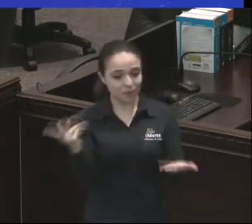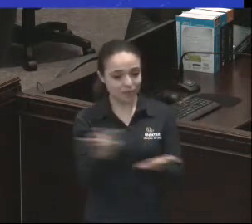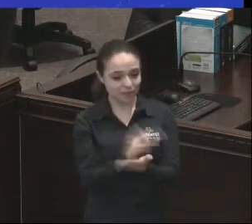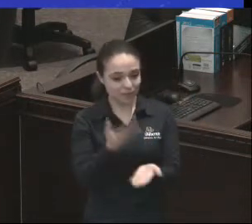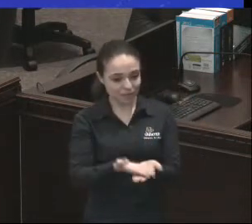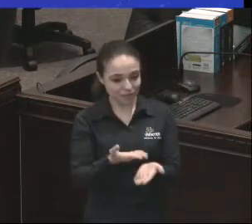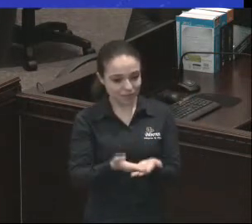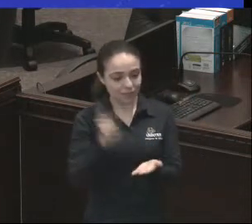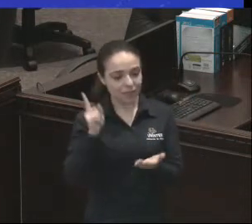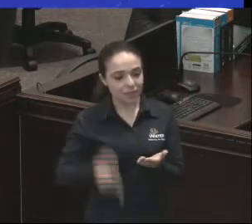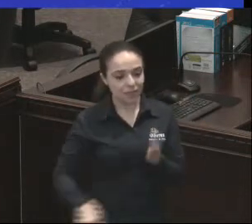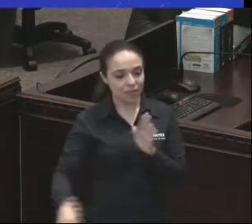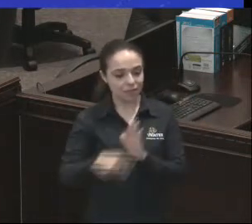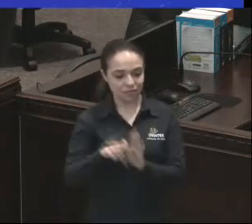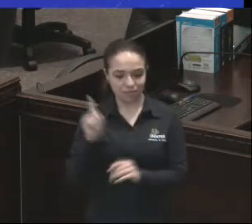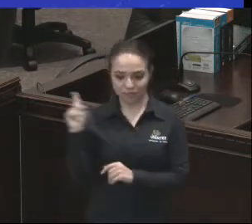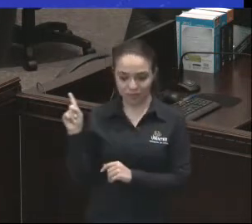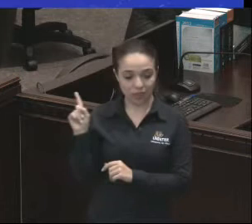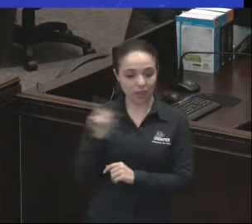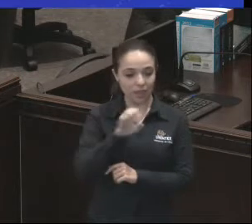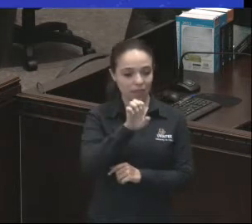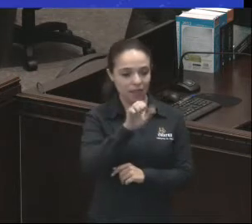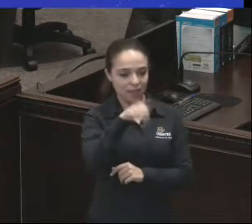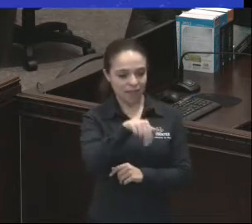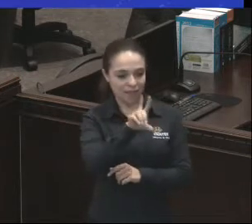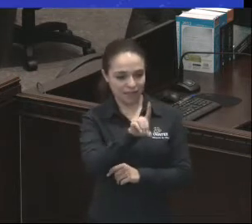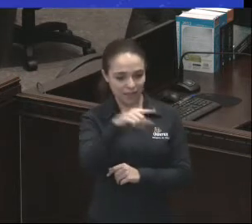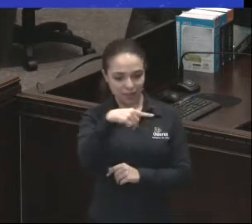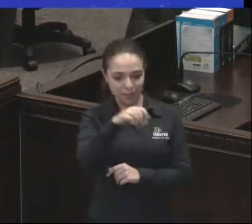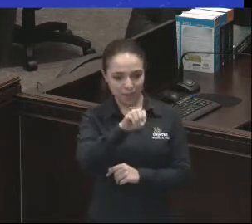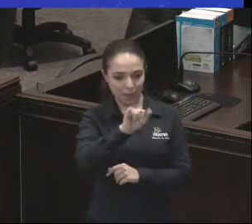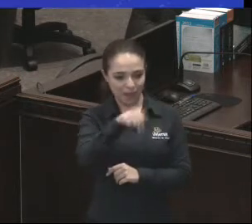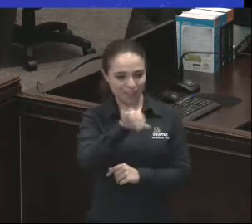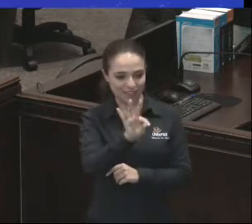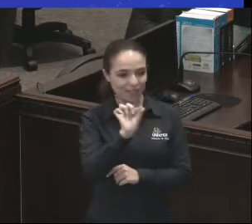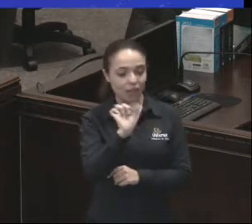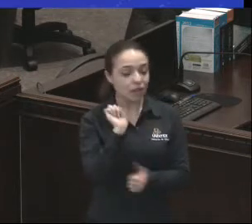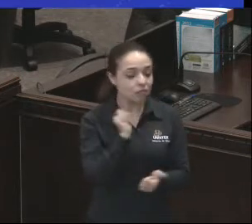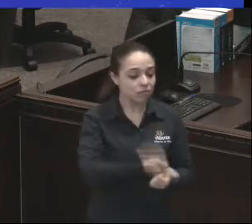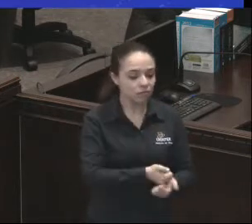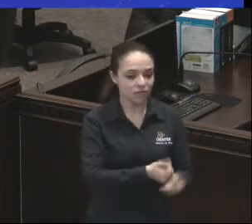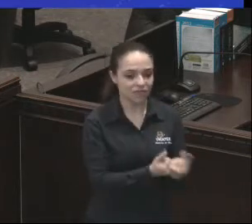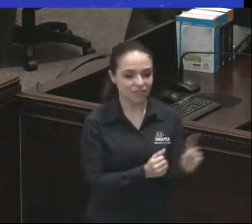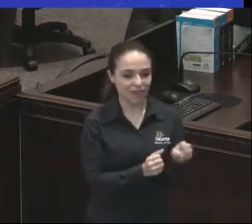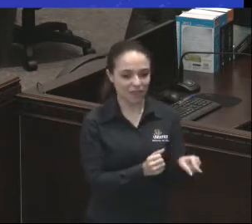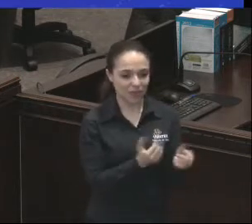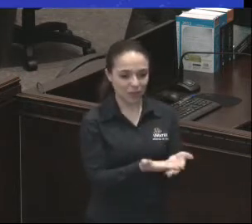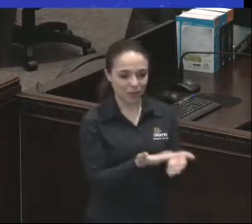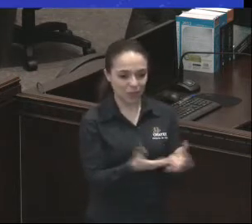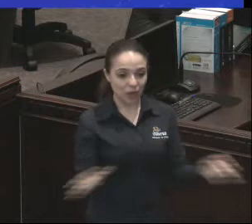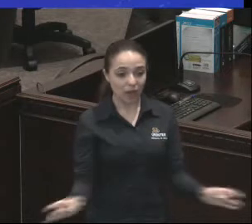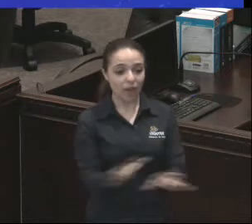são os endpoints, né? Então, o que é o endpoint? É o que eu vou ver no estudo. Eu vou ver a hora que termina o